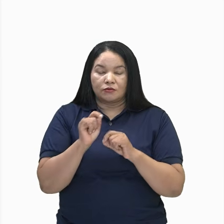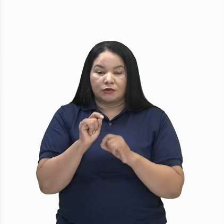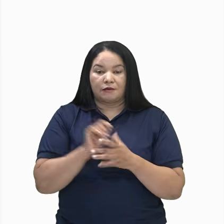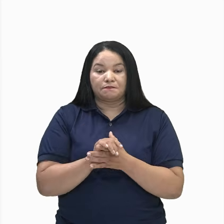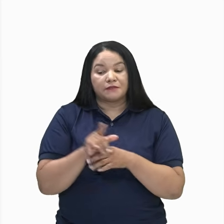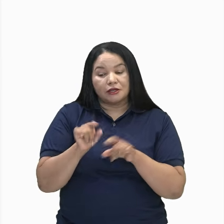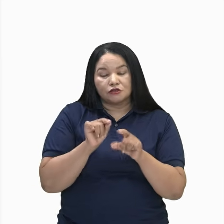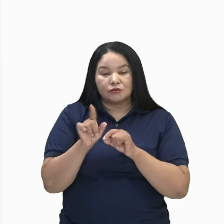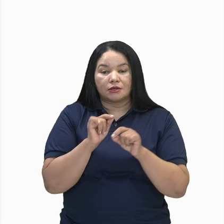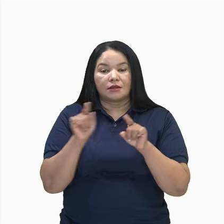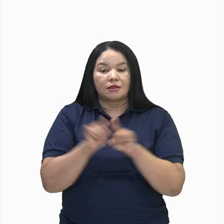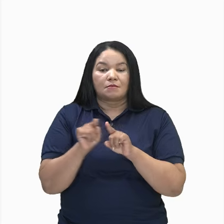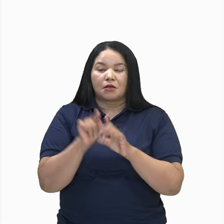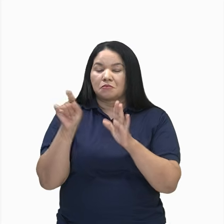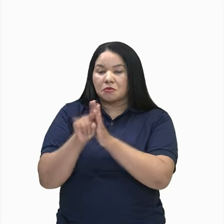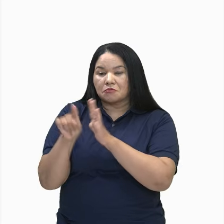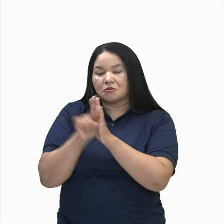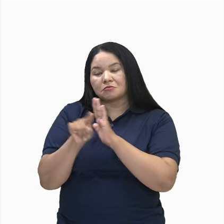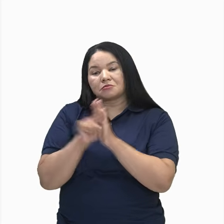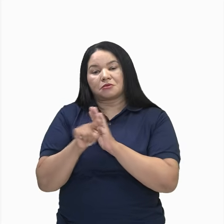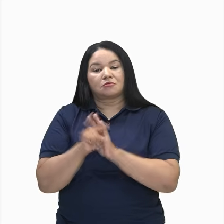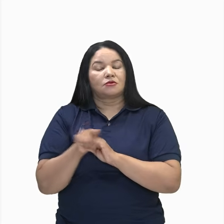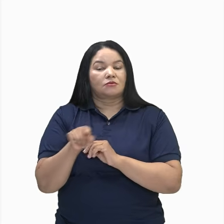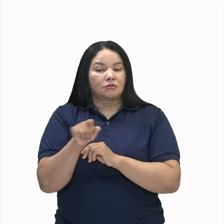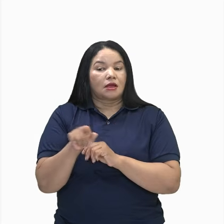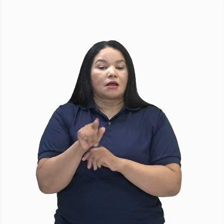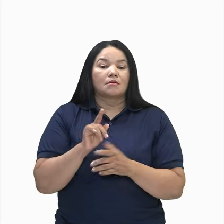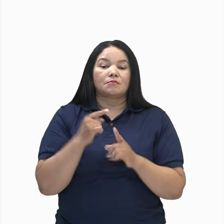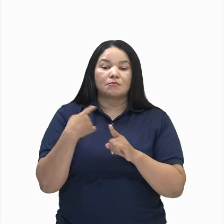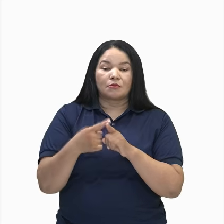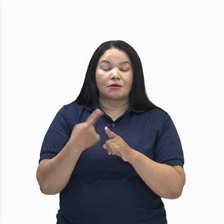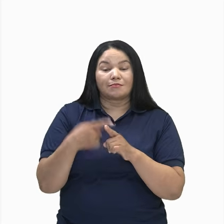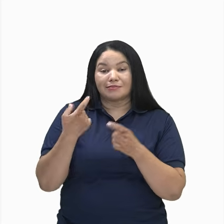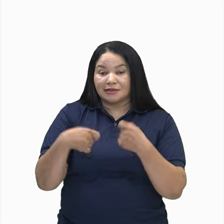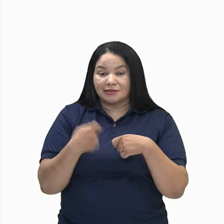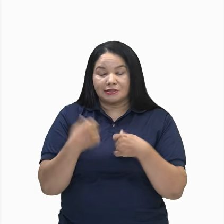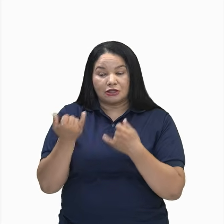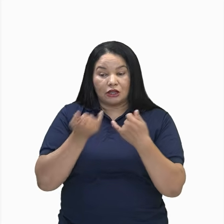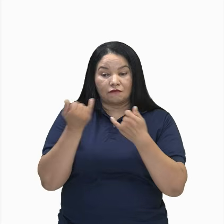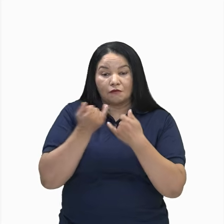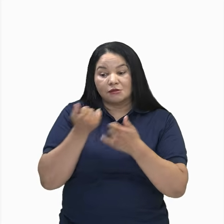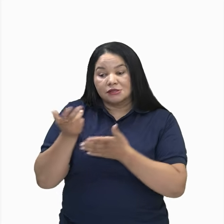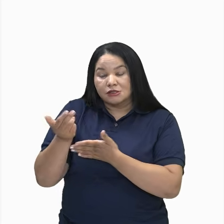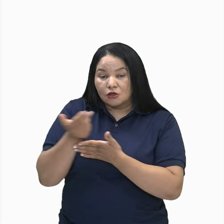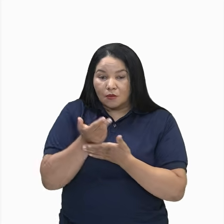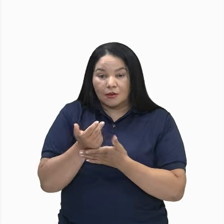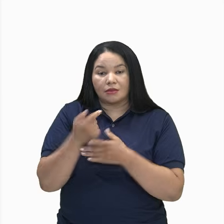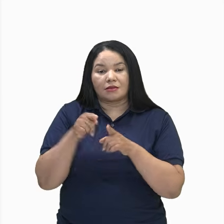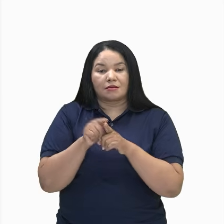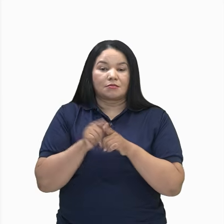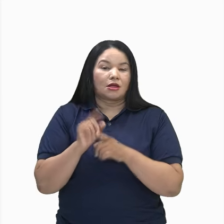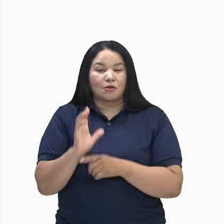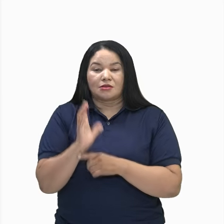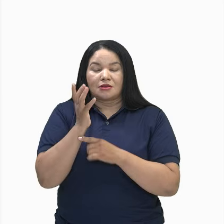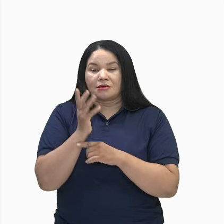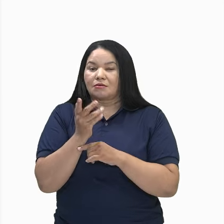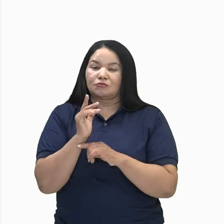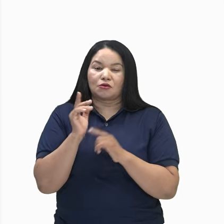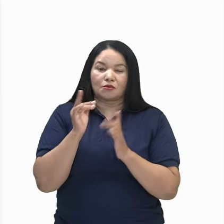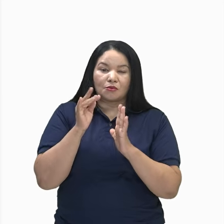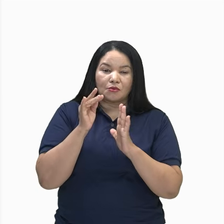e questionar essas fontes, colher dados e depoimentos, situá-los em algum contexto